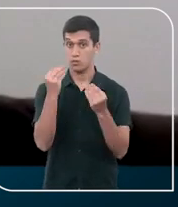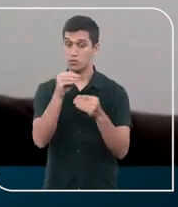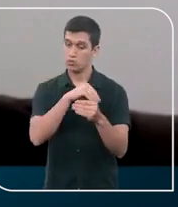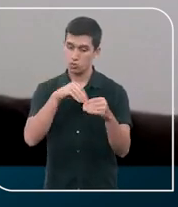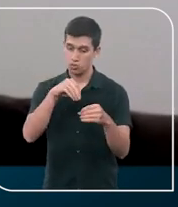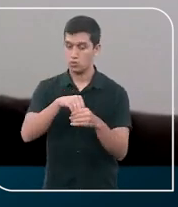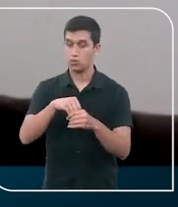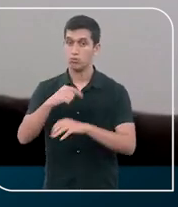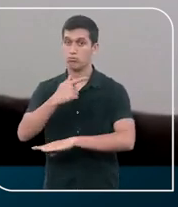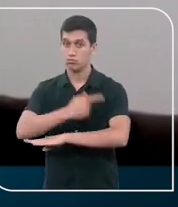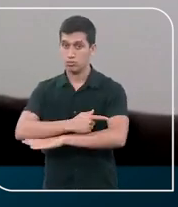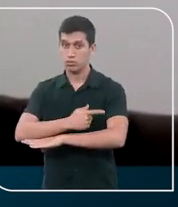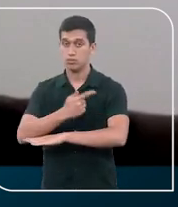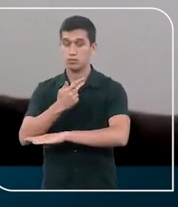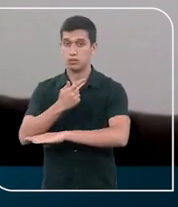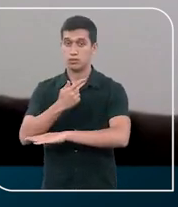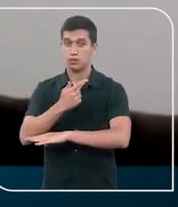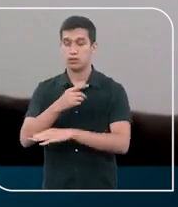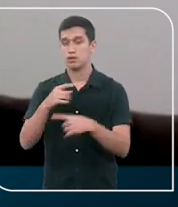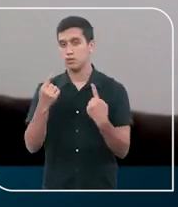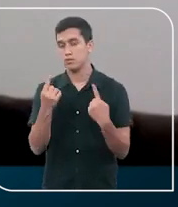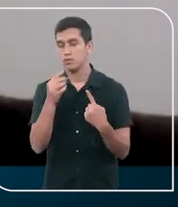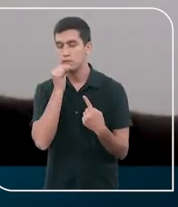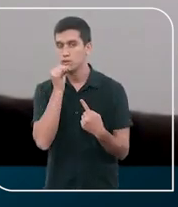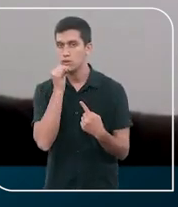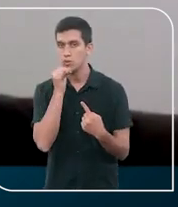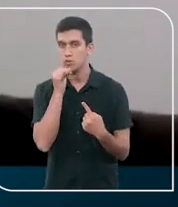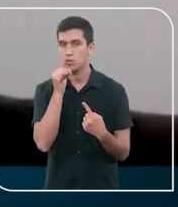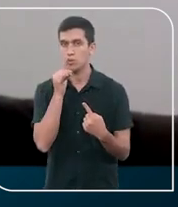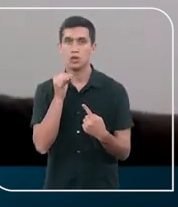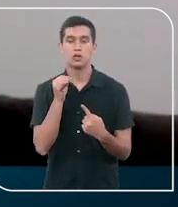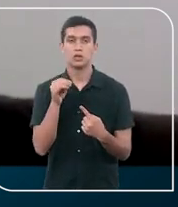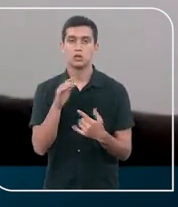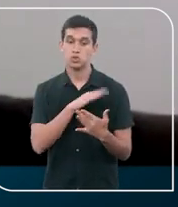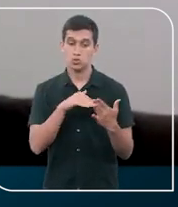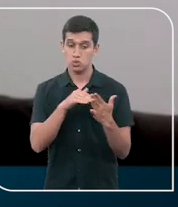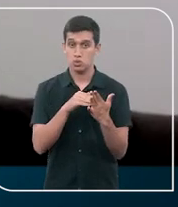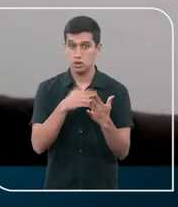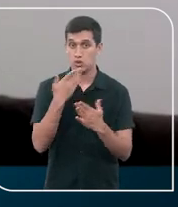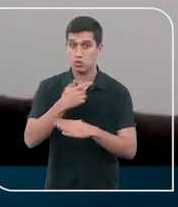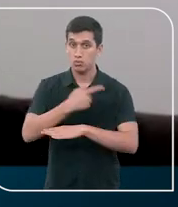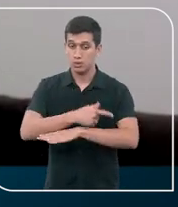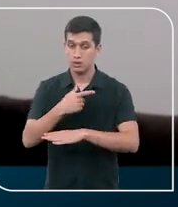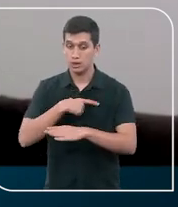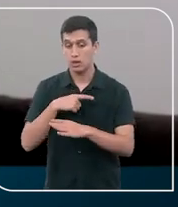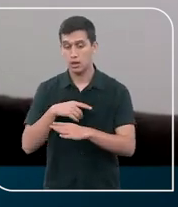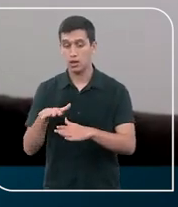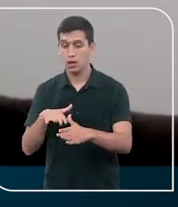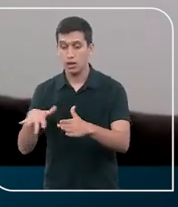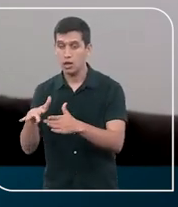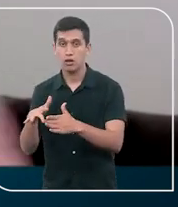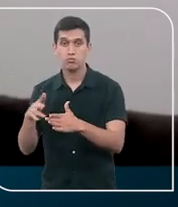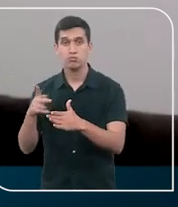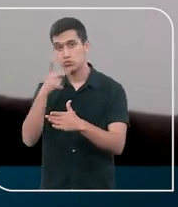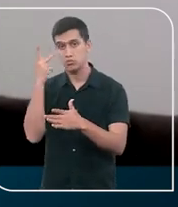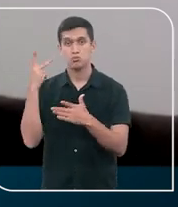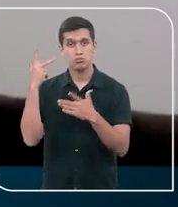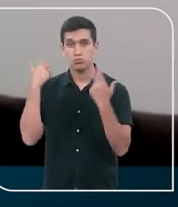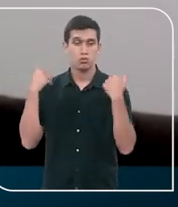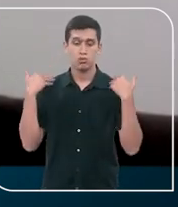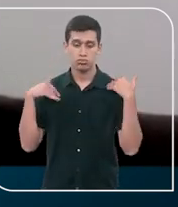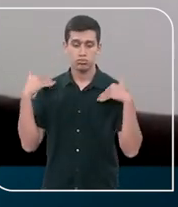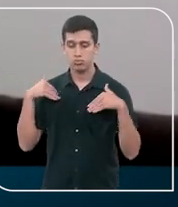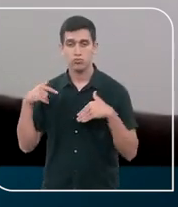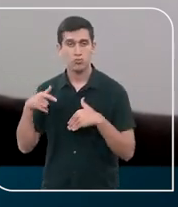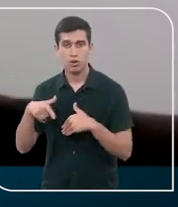condomínios. Então, assim, em que pese que o condomínio tem as suas áreas comuns e que a gente está falando, se nesse caso que existe